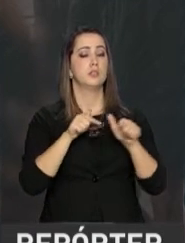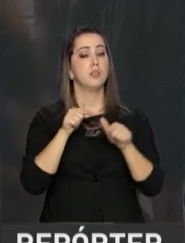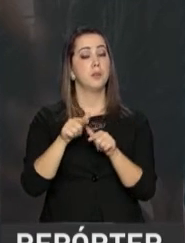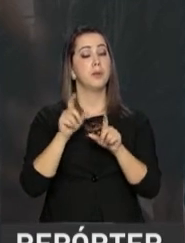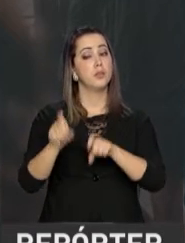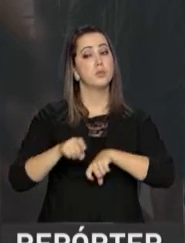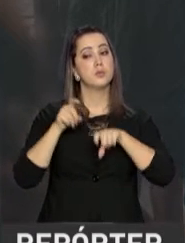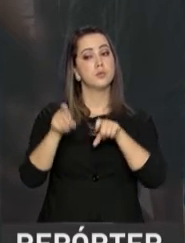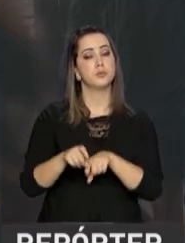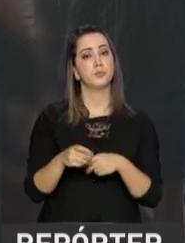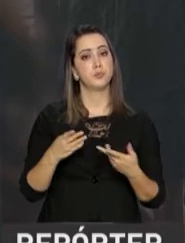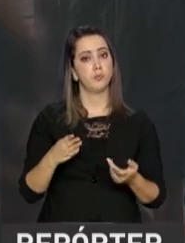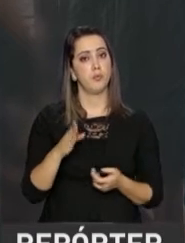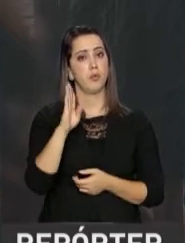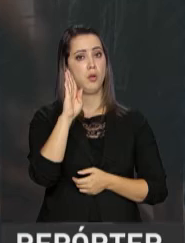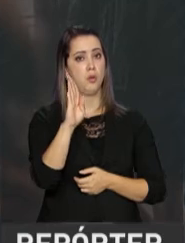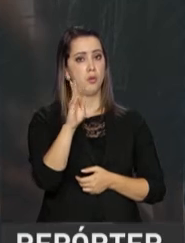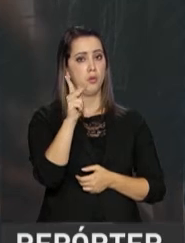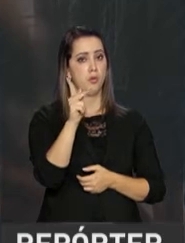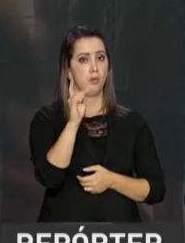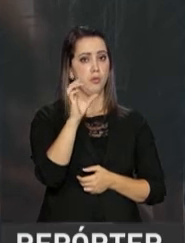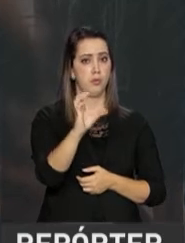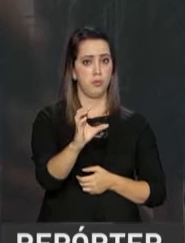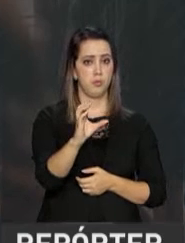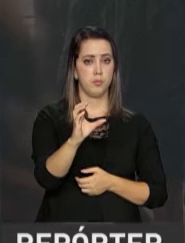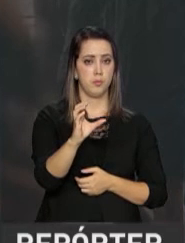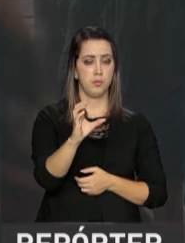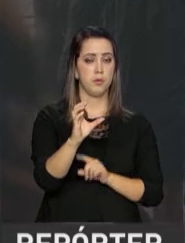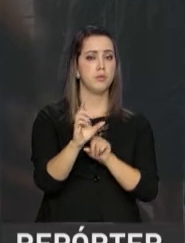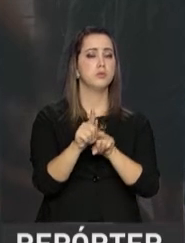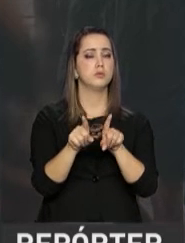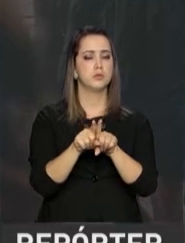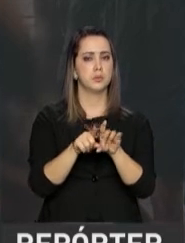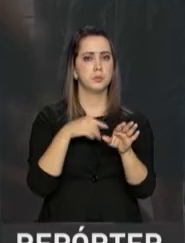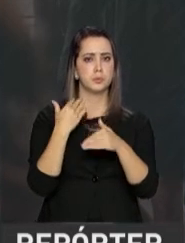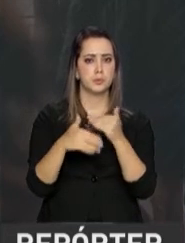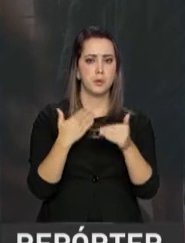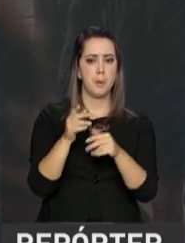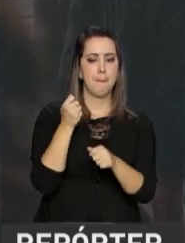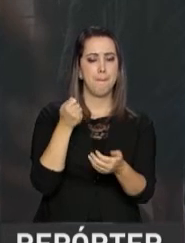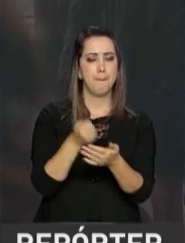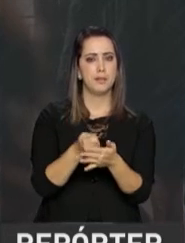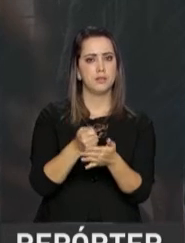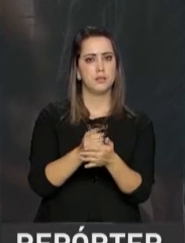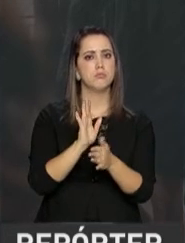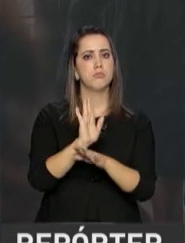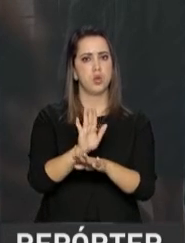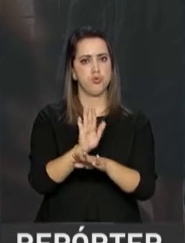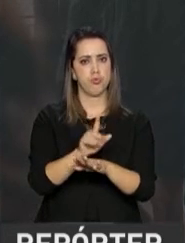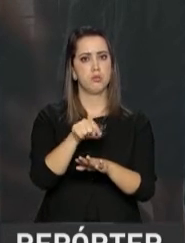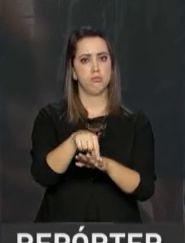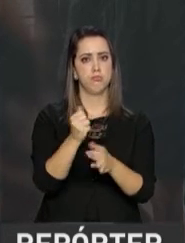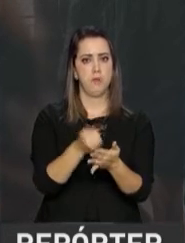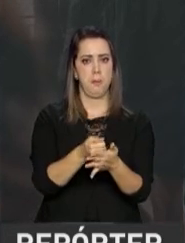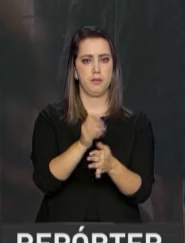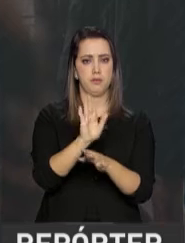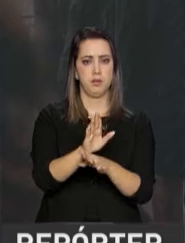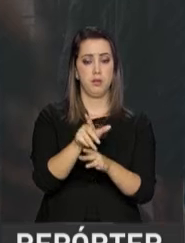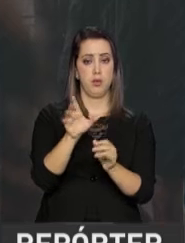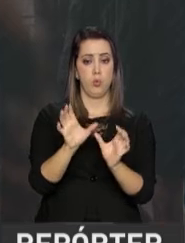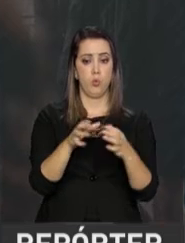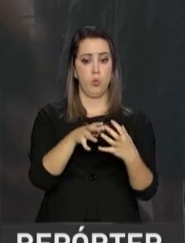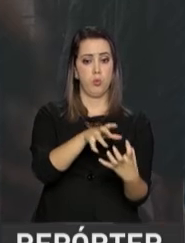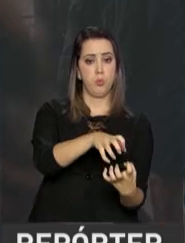rurais o benefício da prestação continuada bpc ajuda paga pelo governo idosos em situação de extrema pobreza